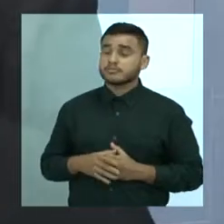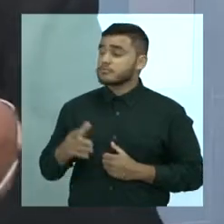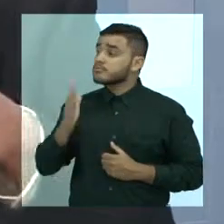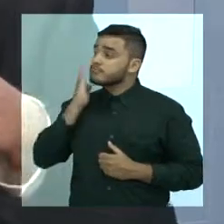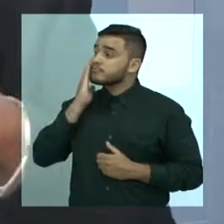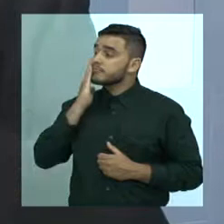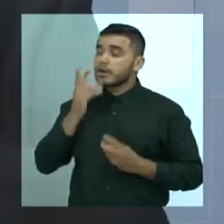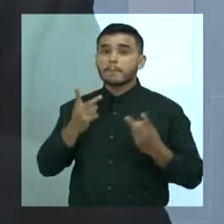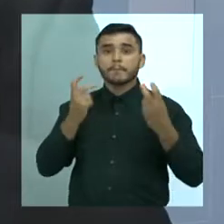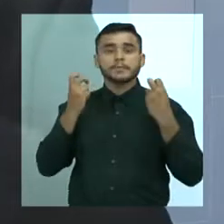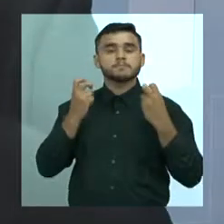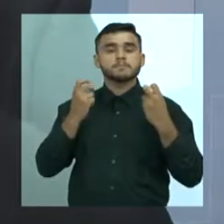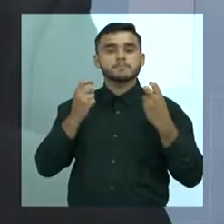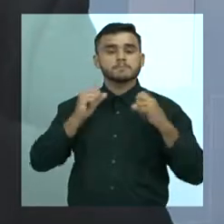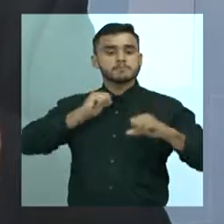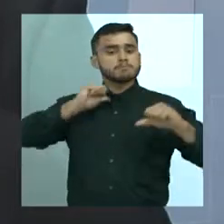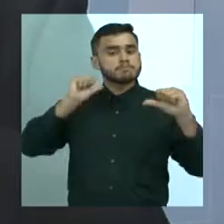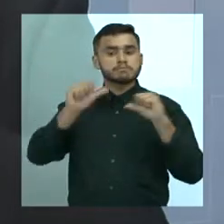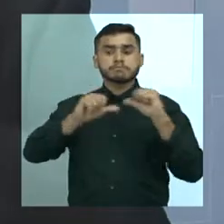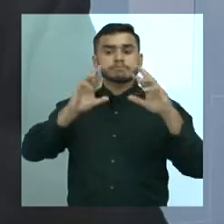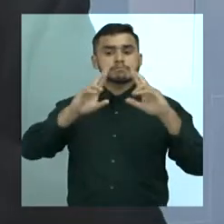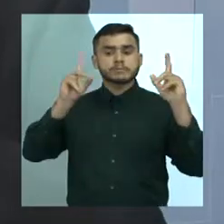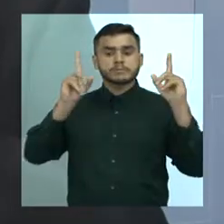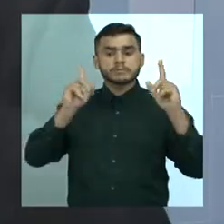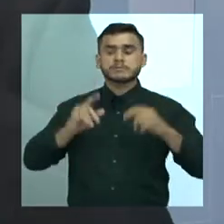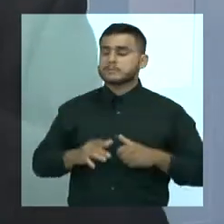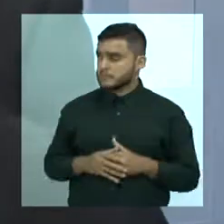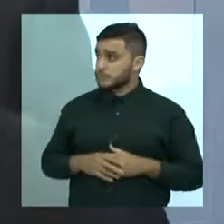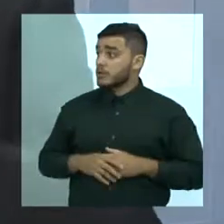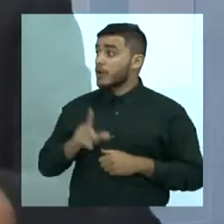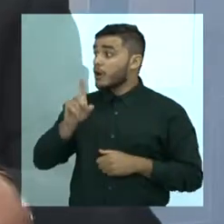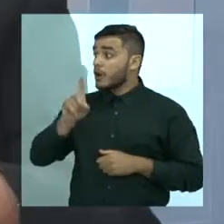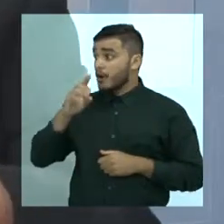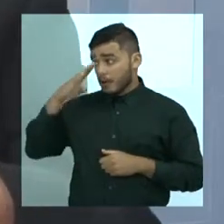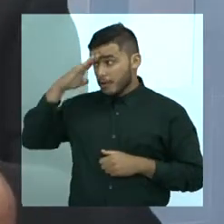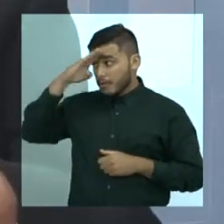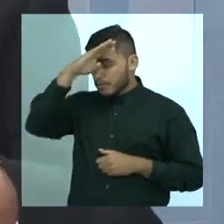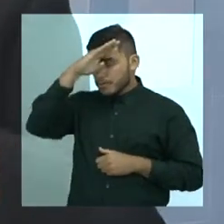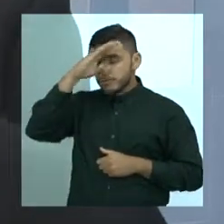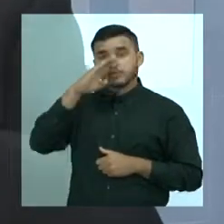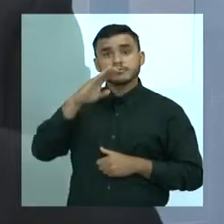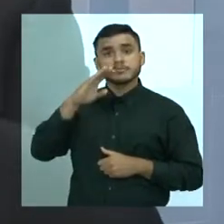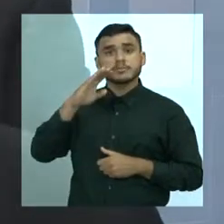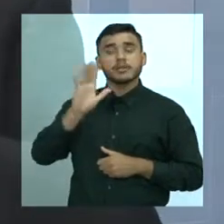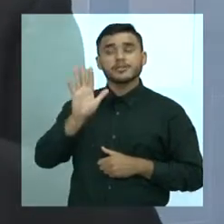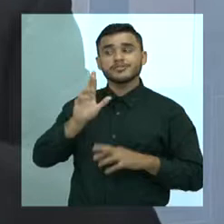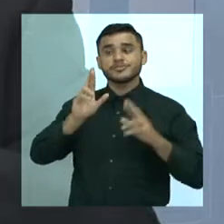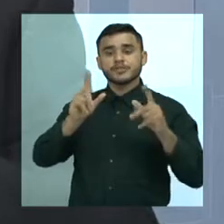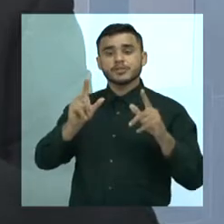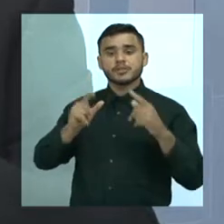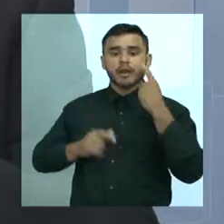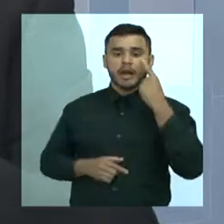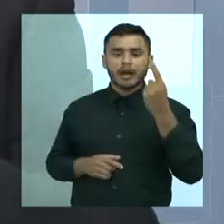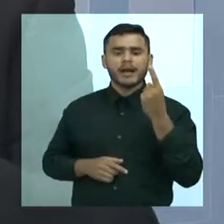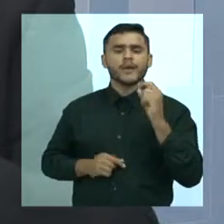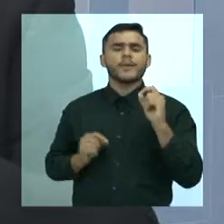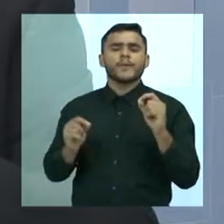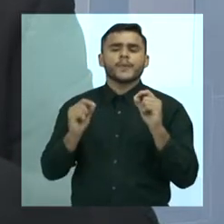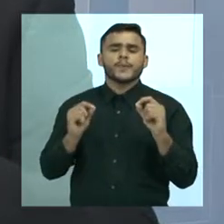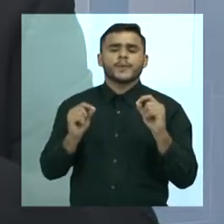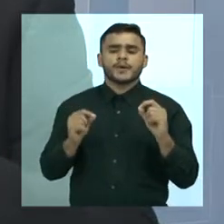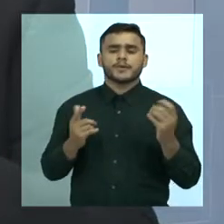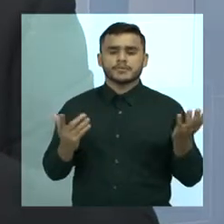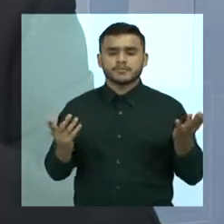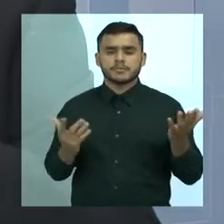característica ímpar. O presidente Jair Messias Bolsonaro, diferente dos seus antecessores, ele não alimenta